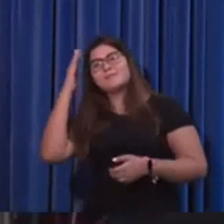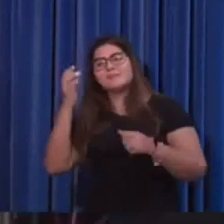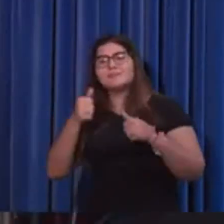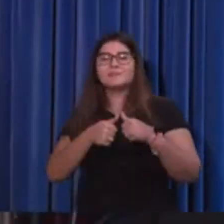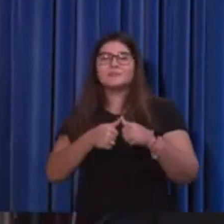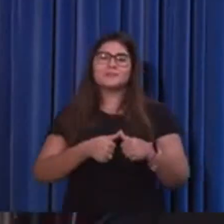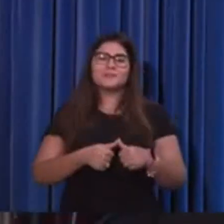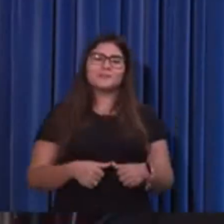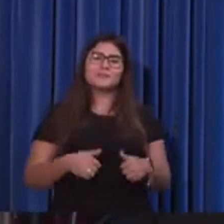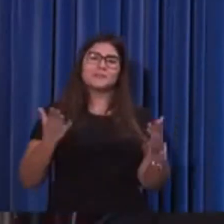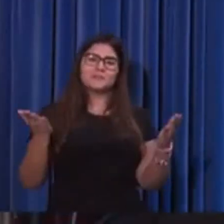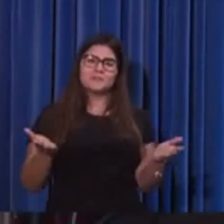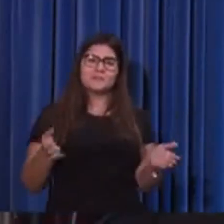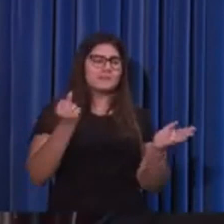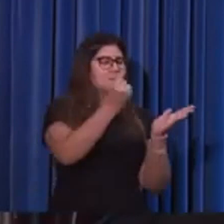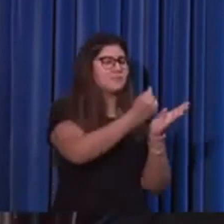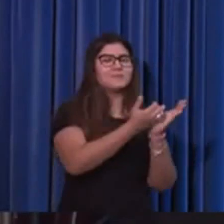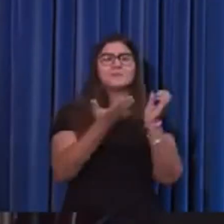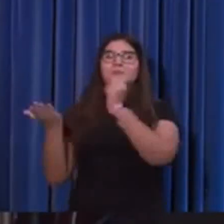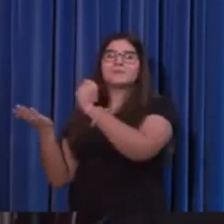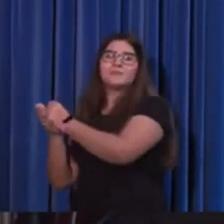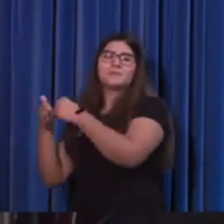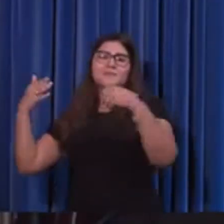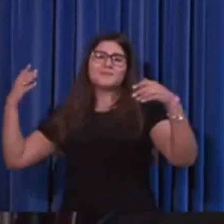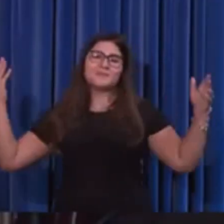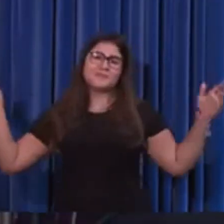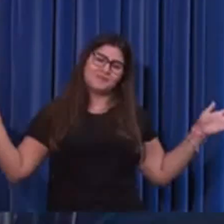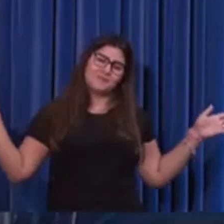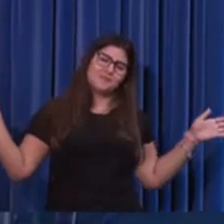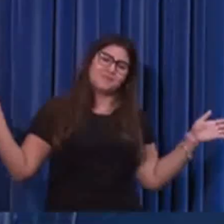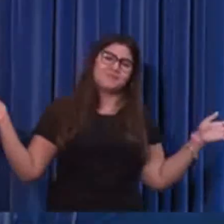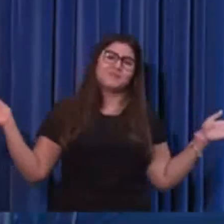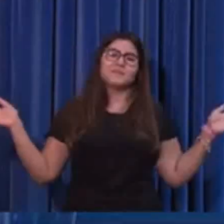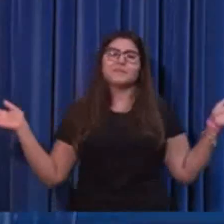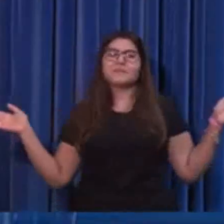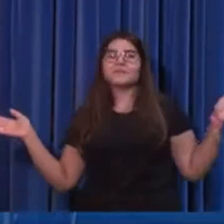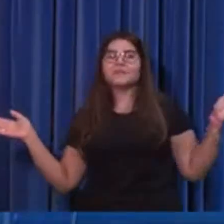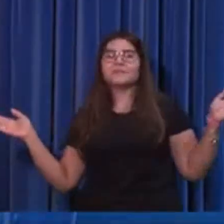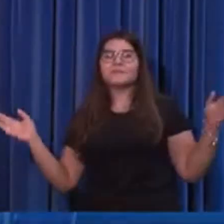Sabendo isto, que foi crucificado